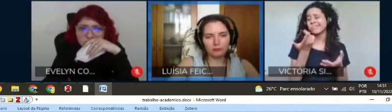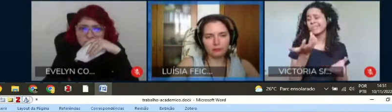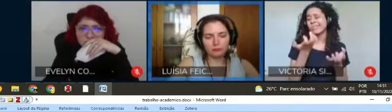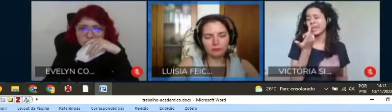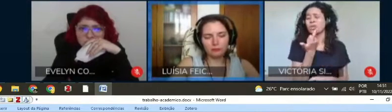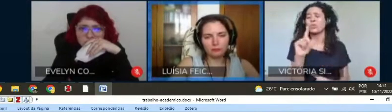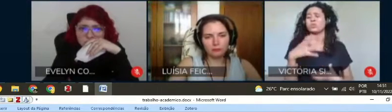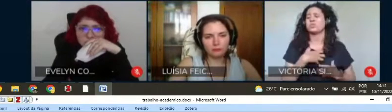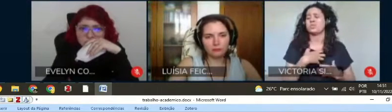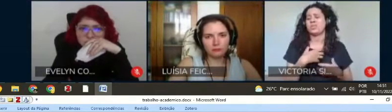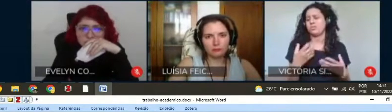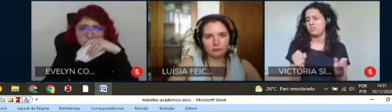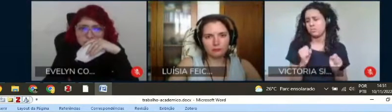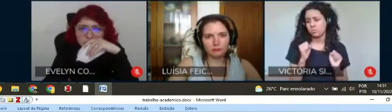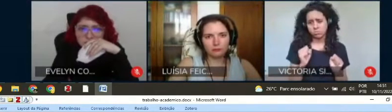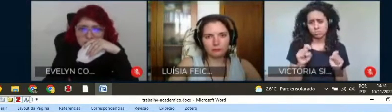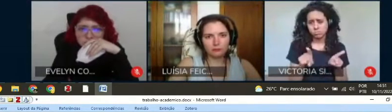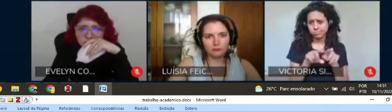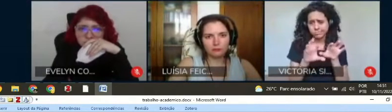subseção.